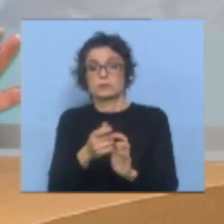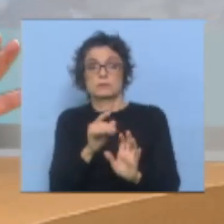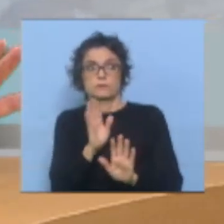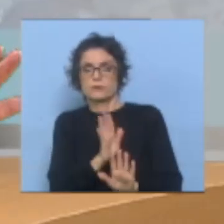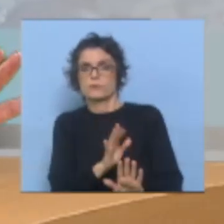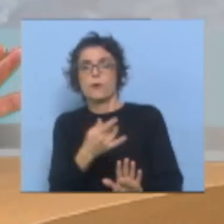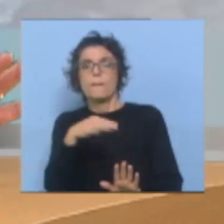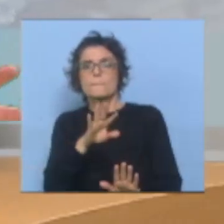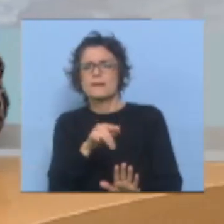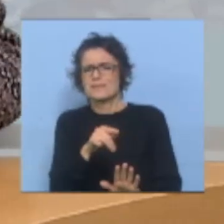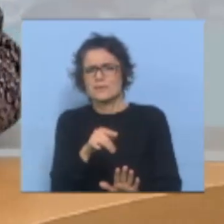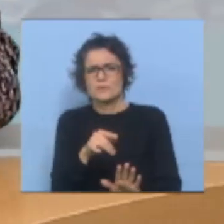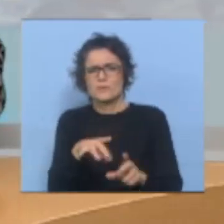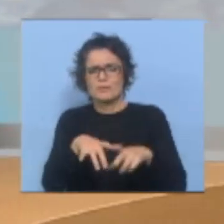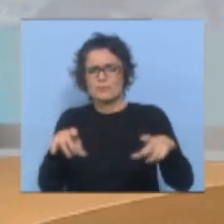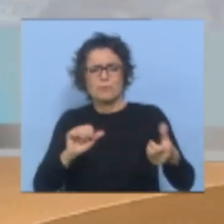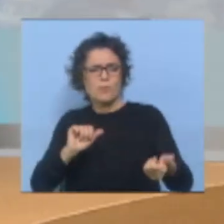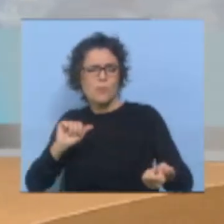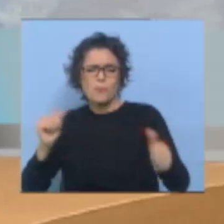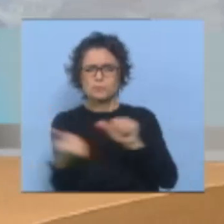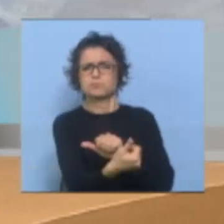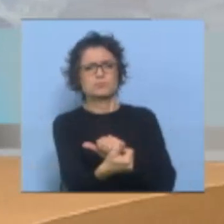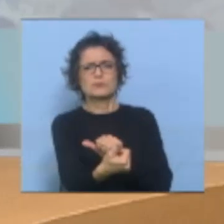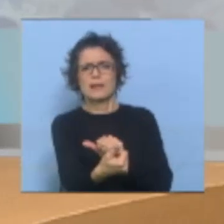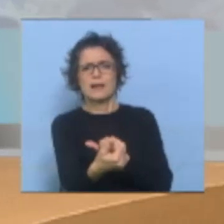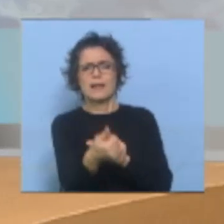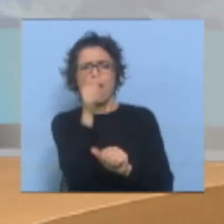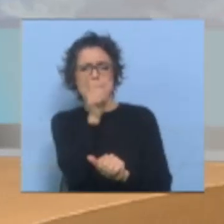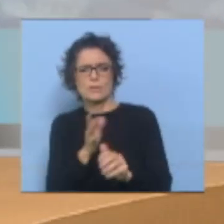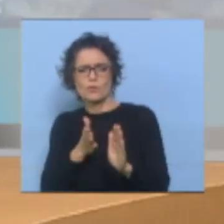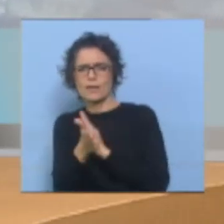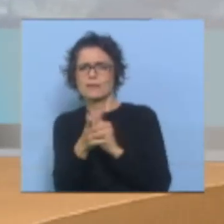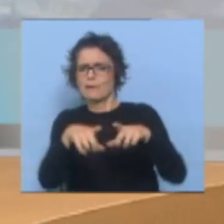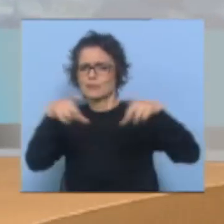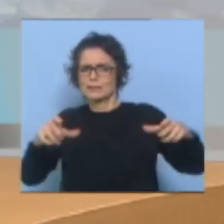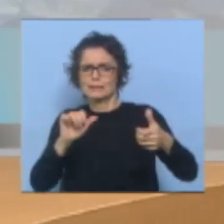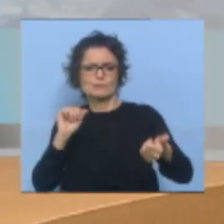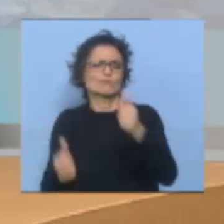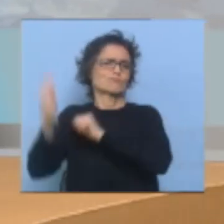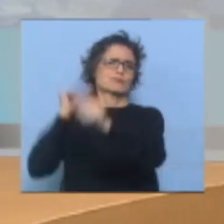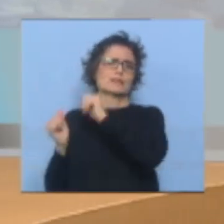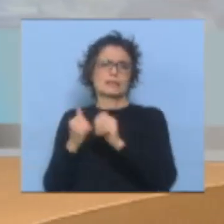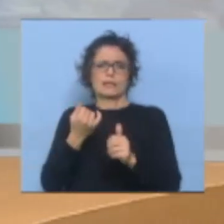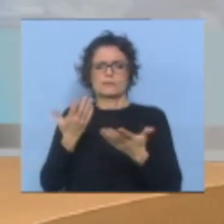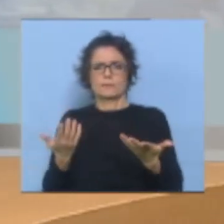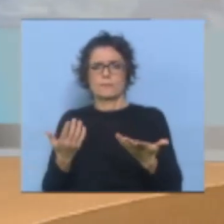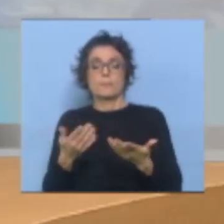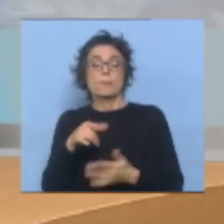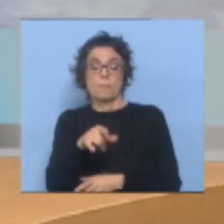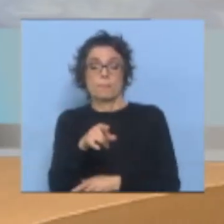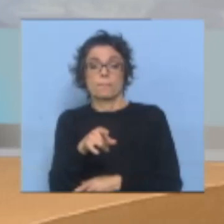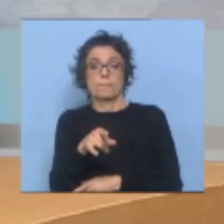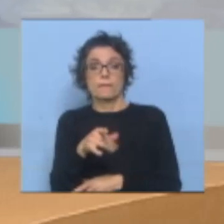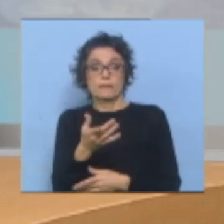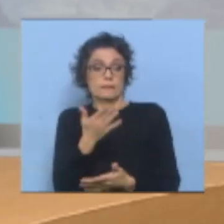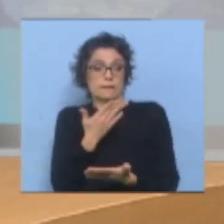mesmo que fosse para o abismo, toda a gente o seguia. É a tese da tribo do futebol. E nós, de facto,